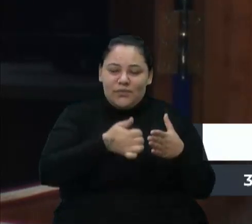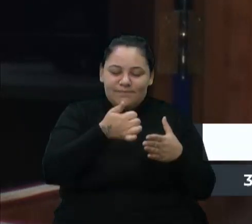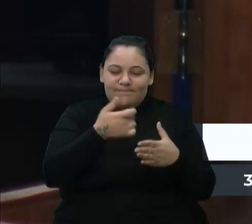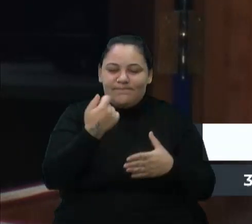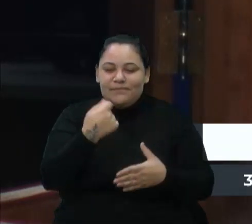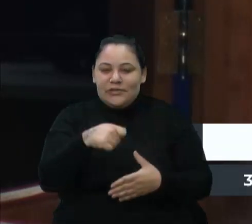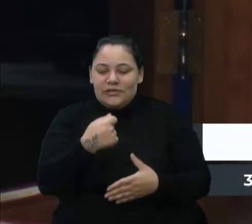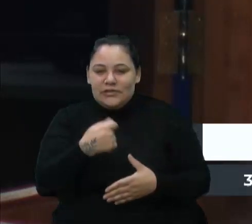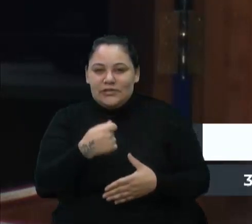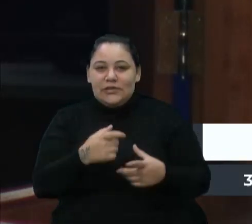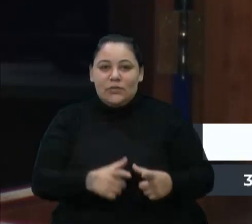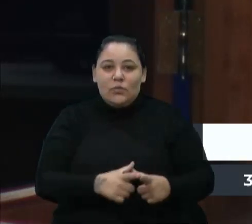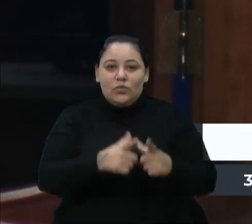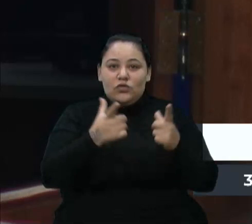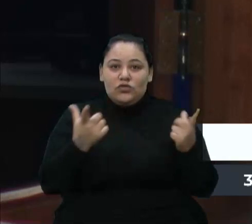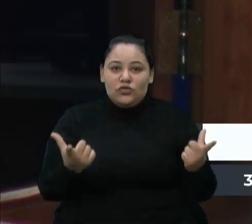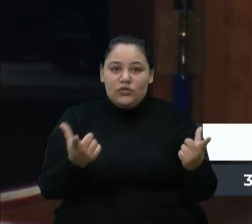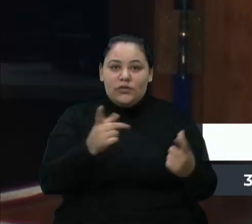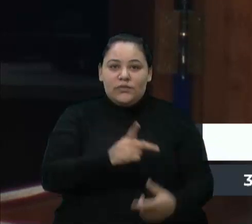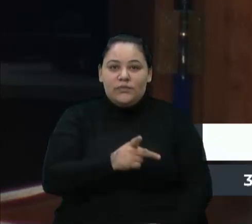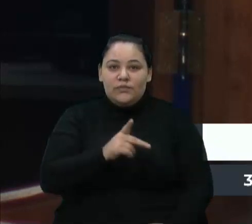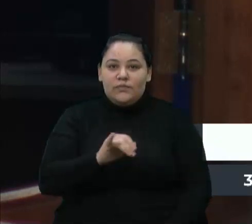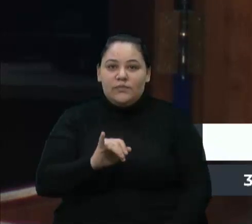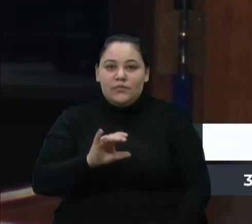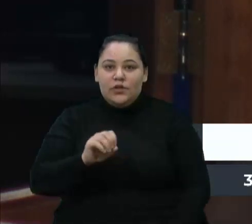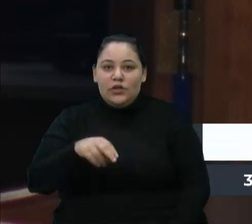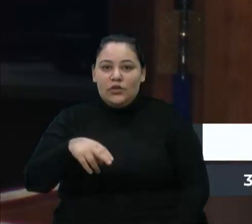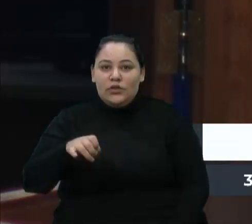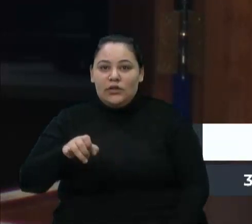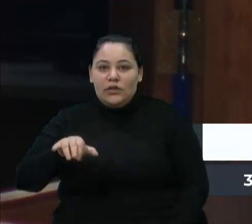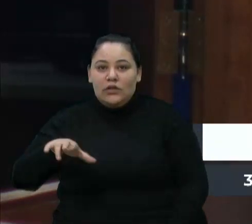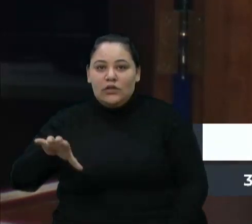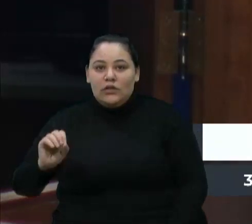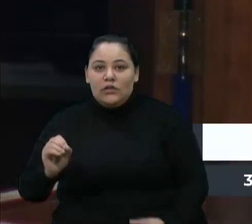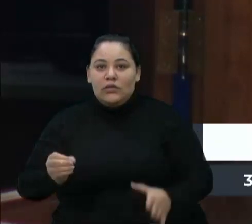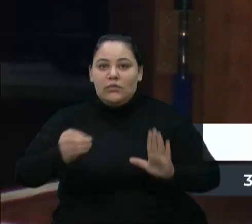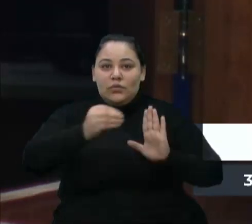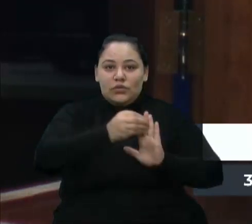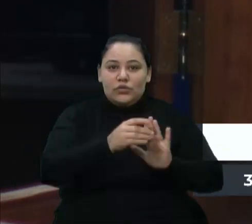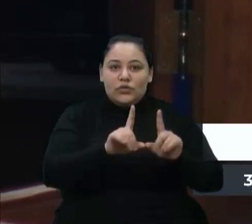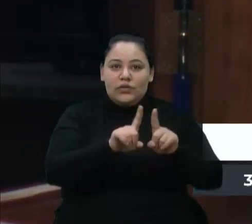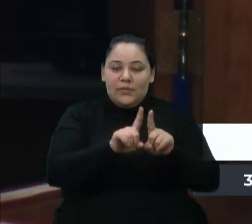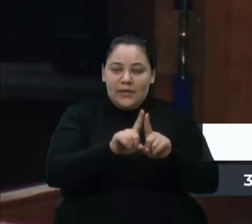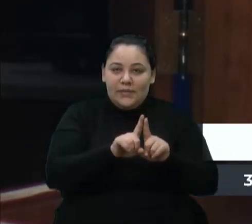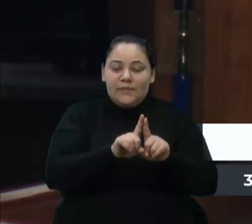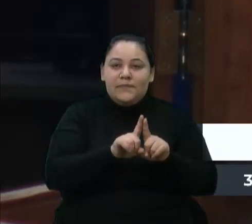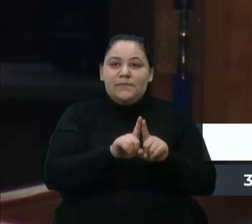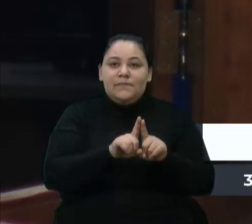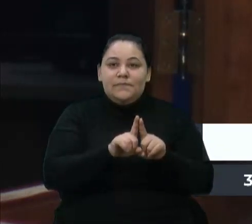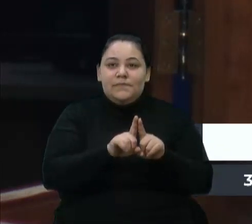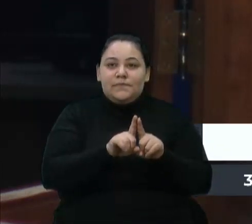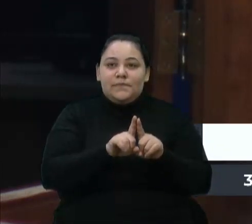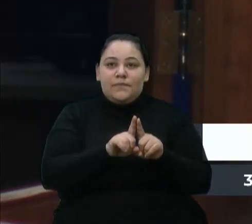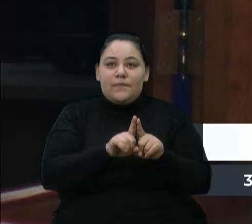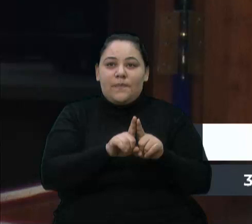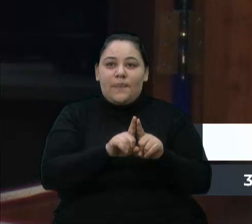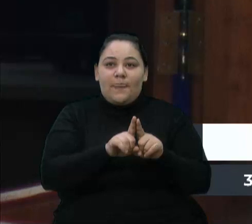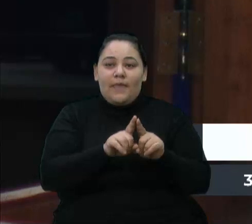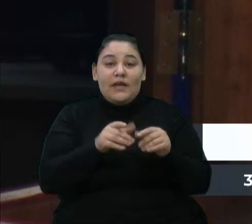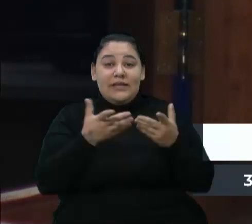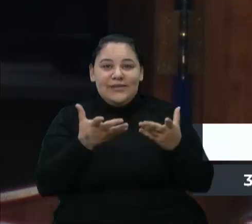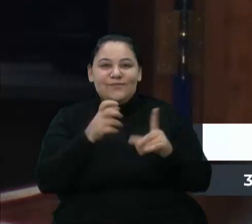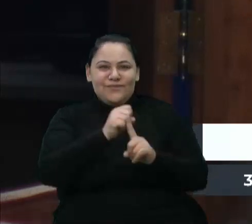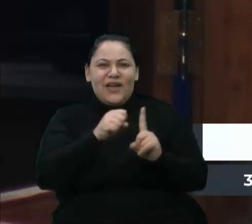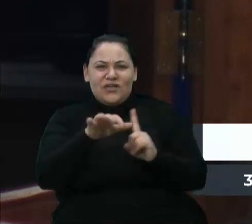O Jornal Pioneiro postou também aí reportagem, Jornal Pioneiro. Então, a